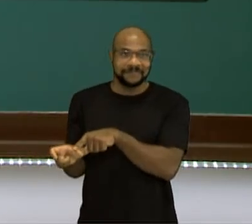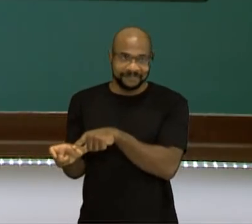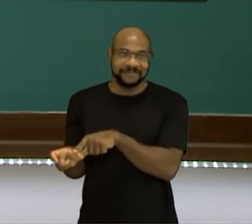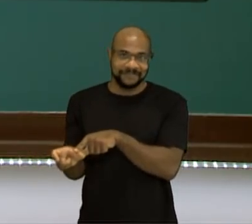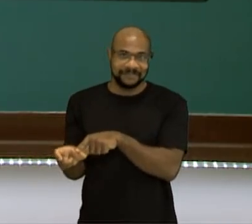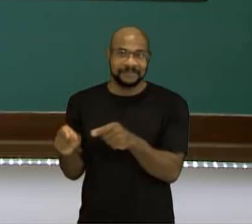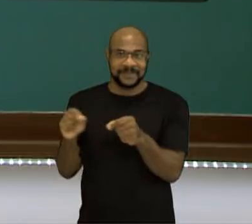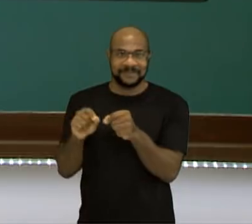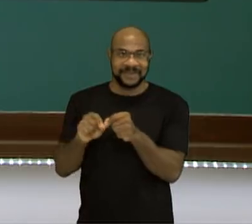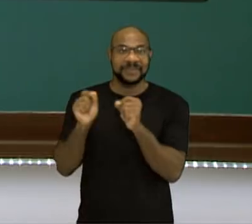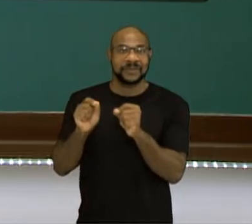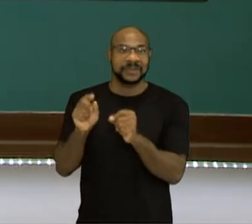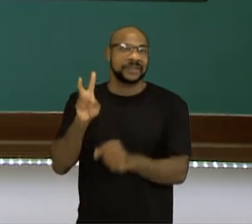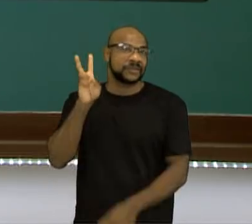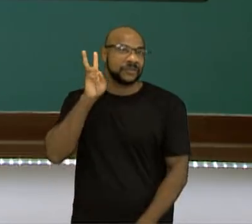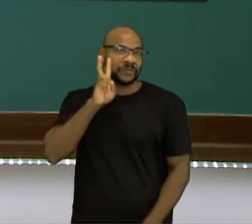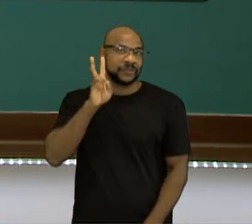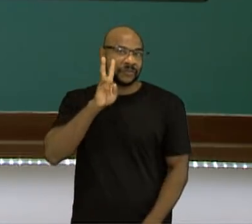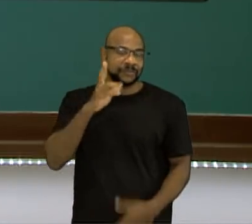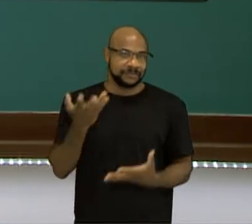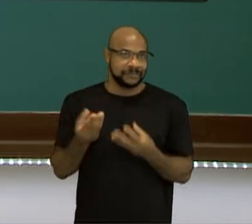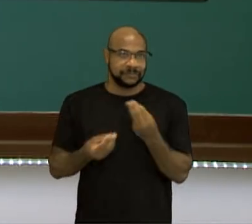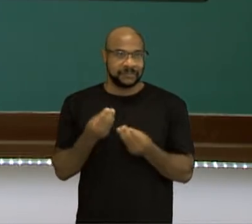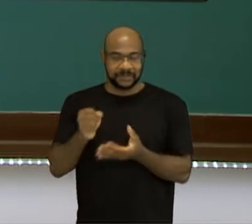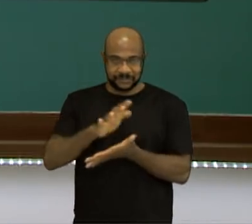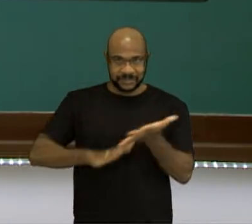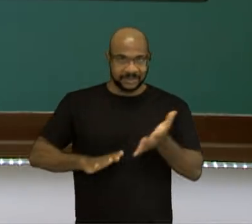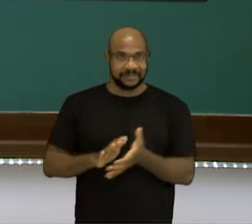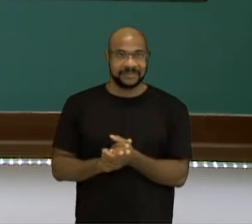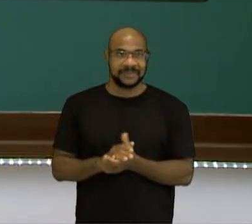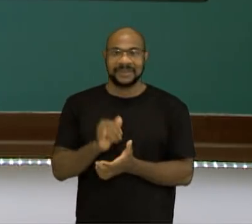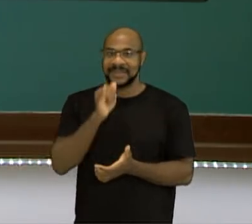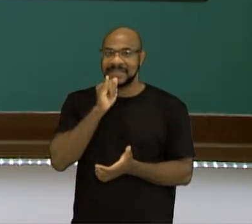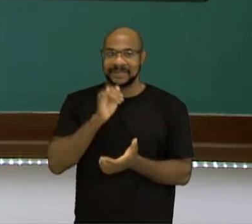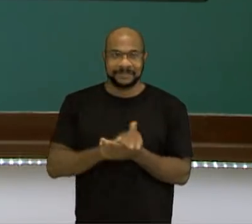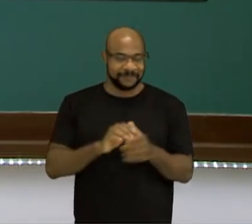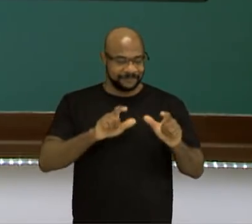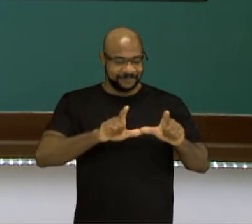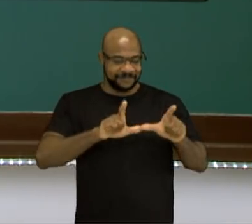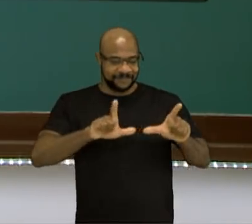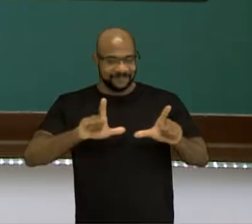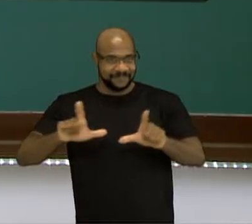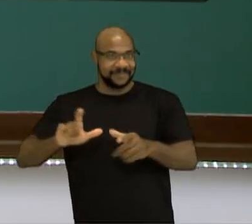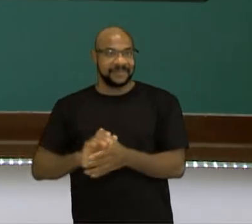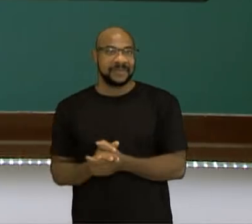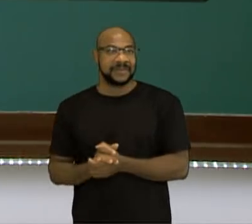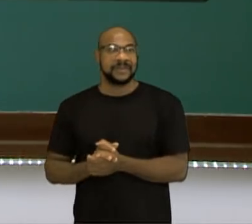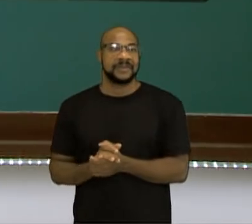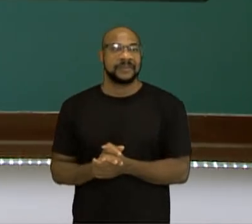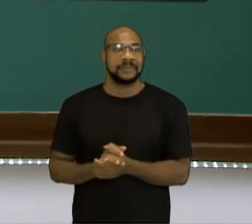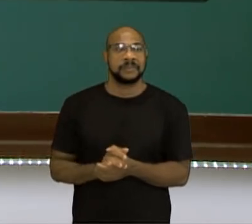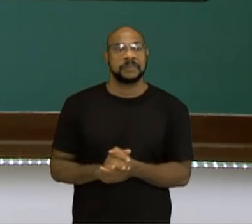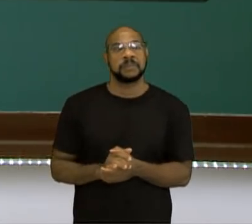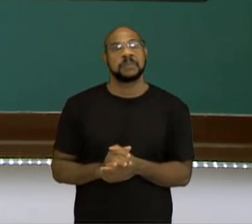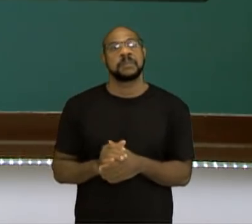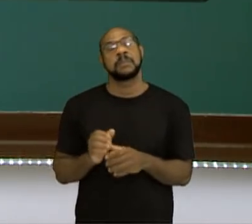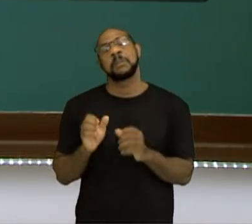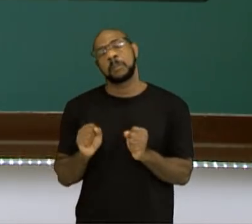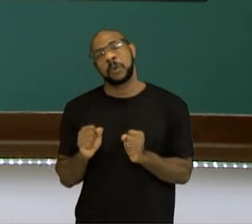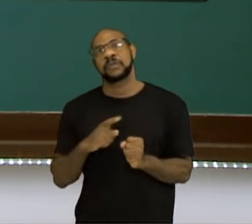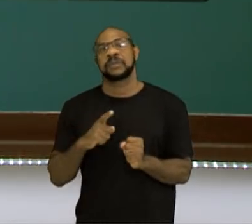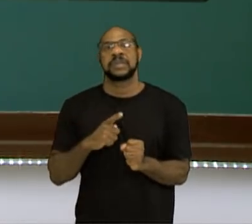para produzir essa atividade, que vai ser uma tirinha, tá? Essa tirinha pode ter,